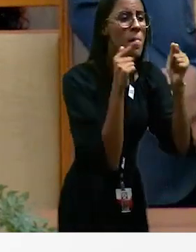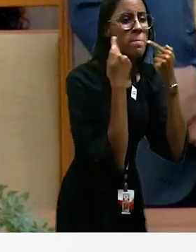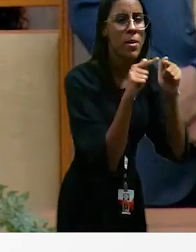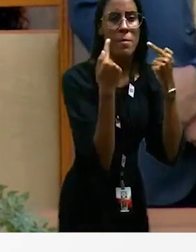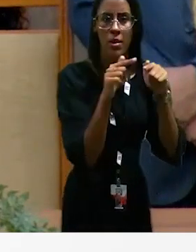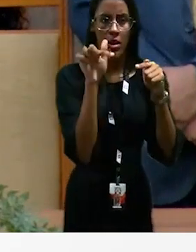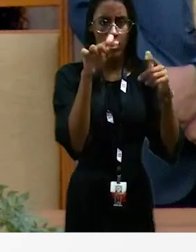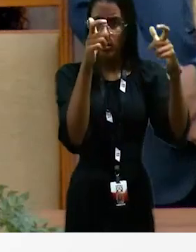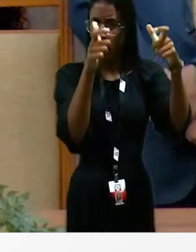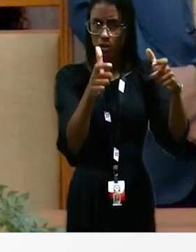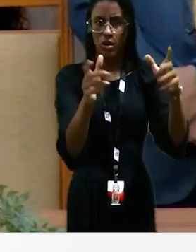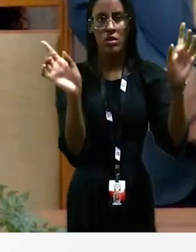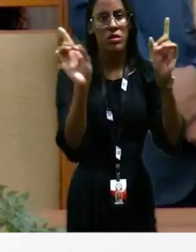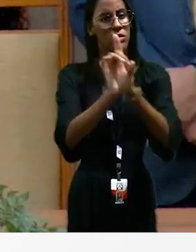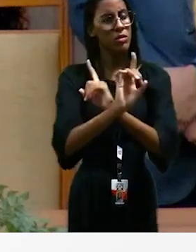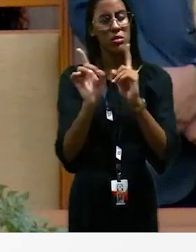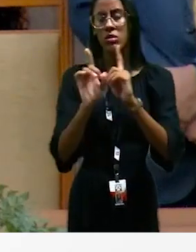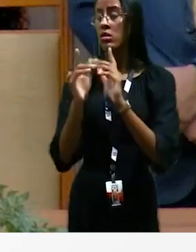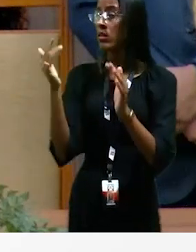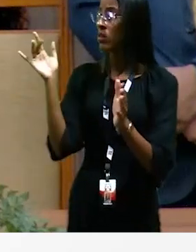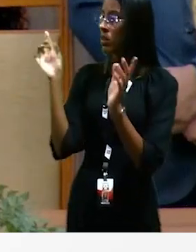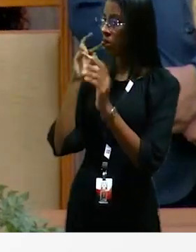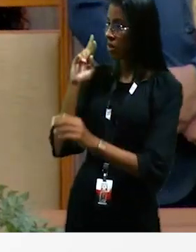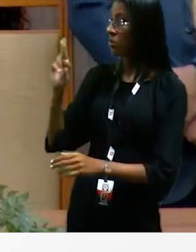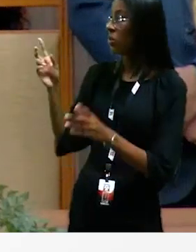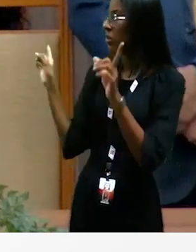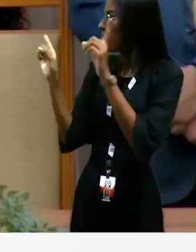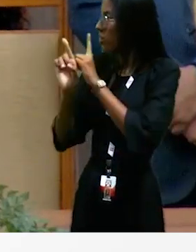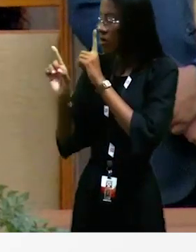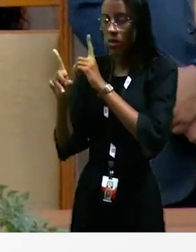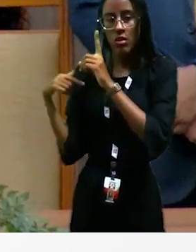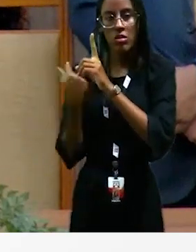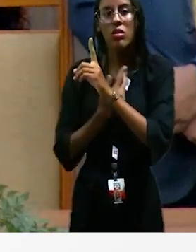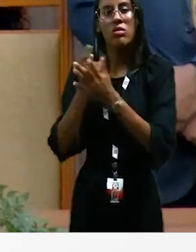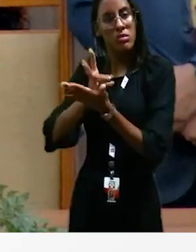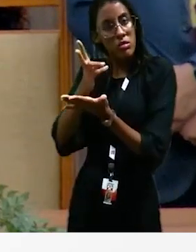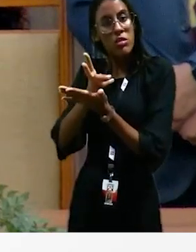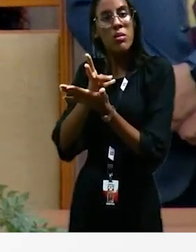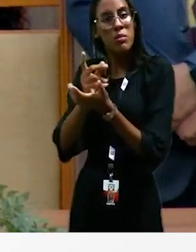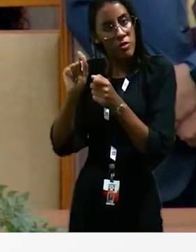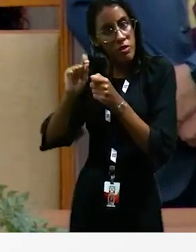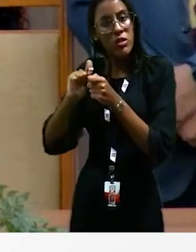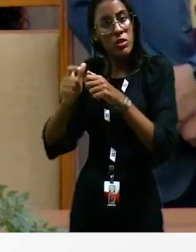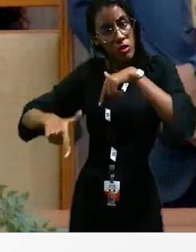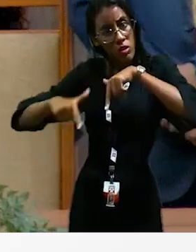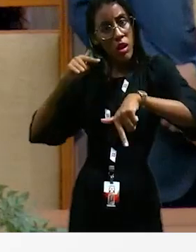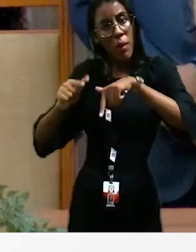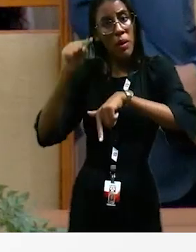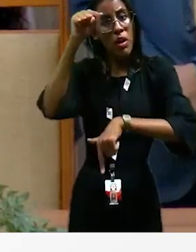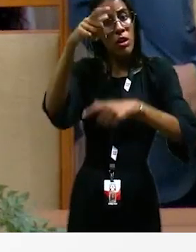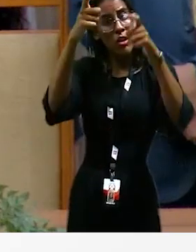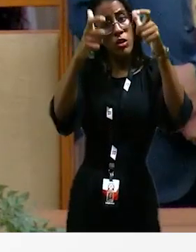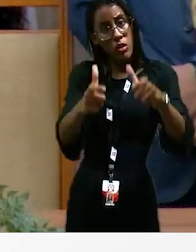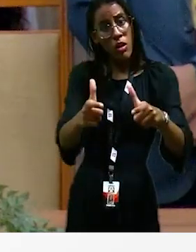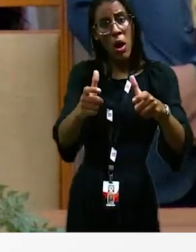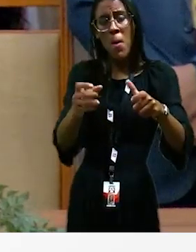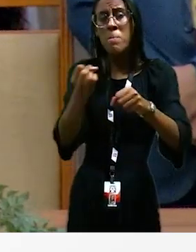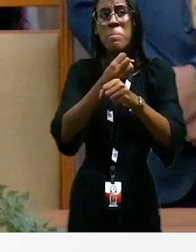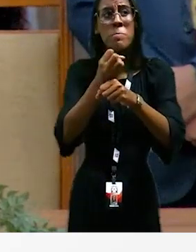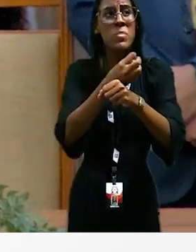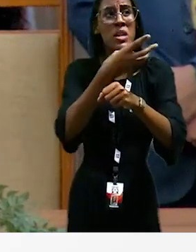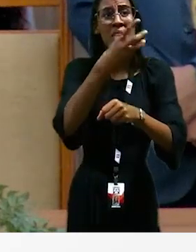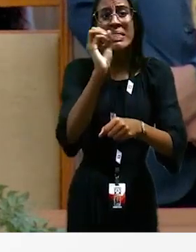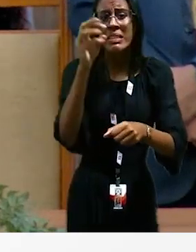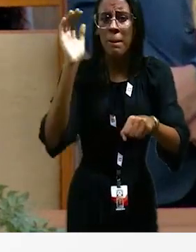trabalho que a gente faz é um trabalho que o campo já faz constantemente esse trabalho está lá há mais de 30 anos